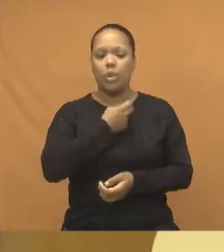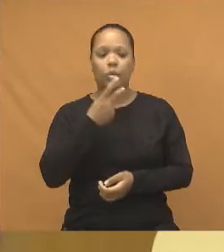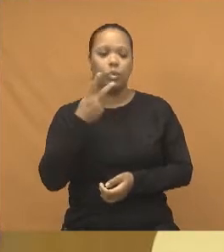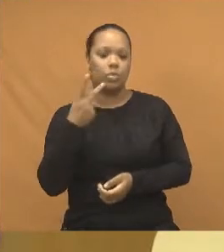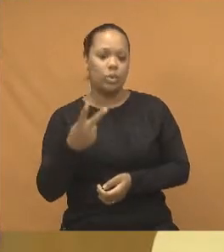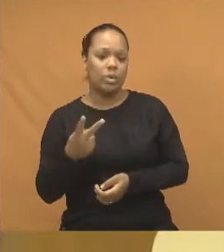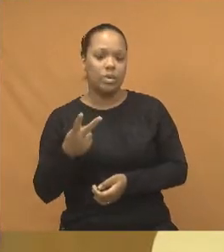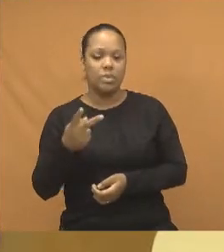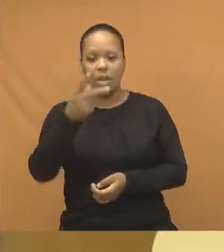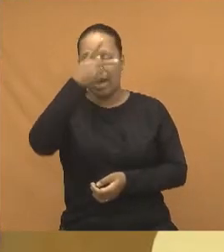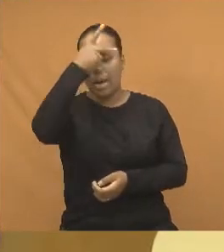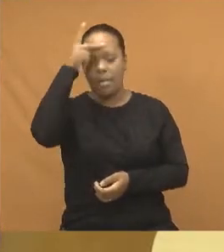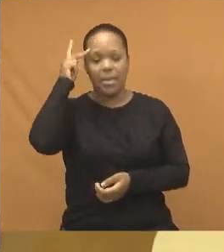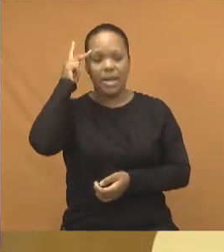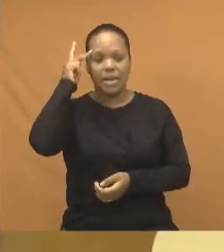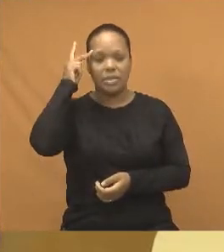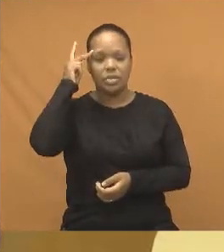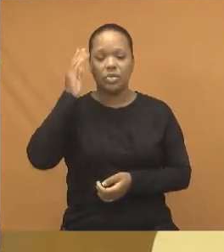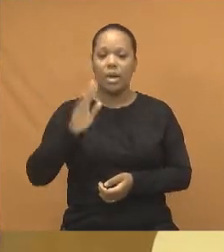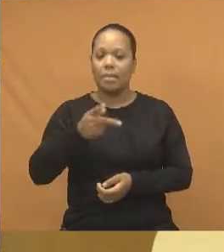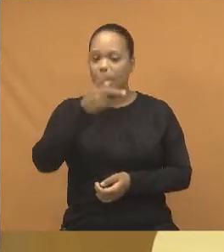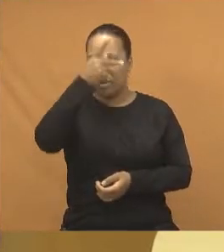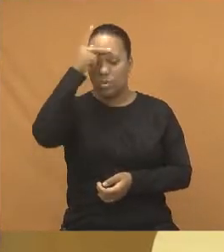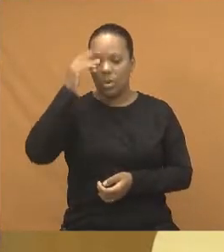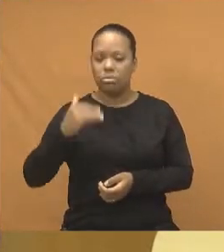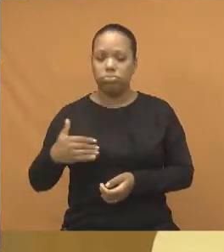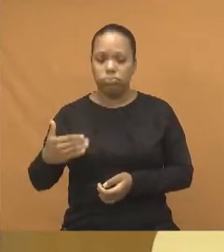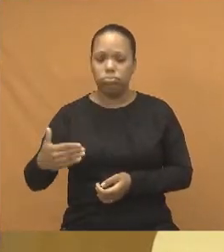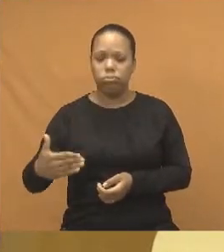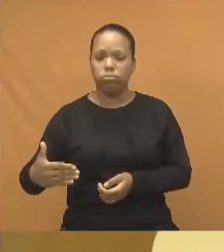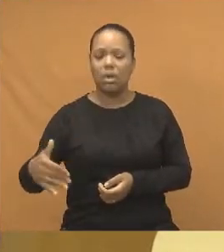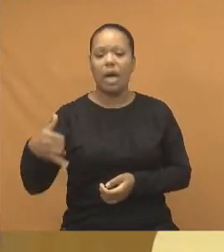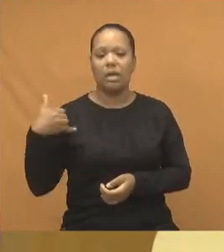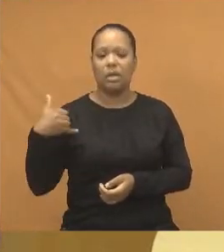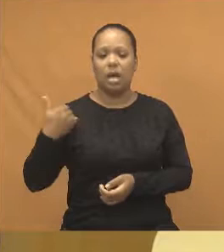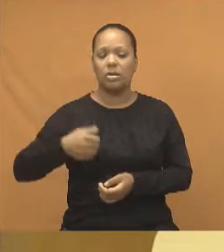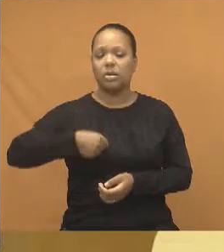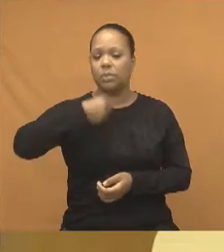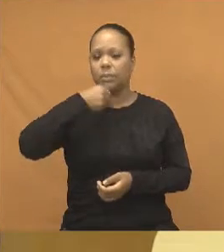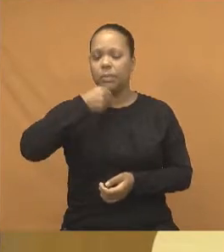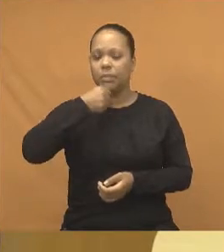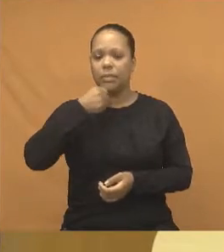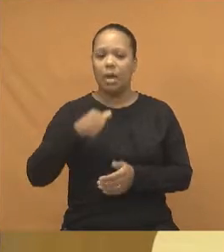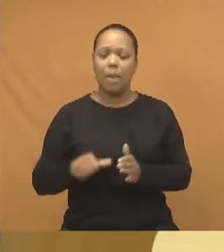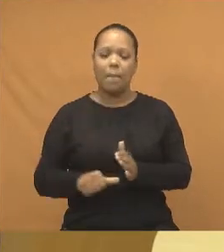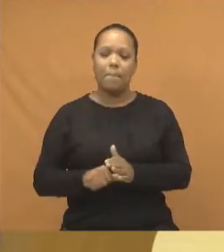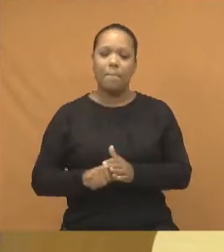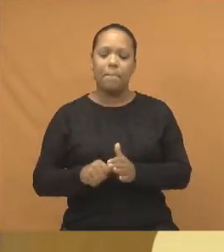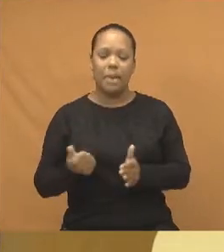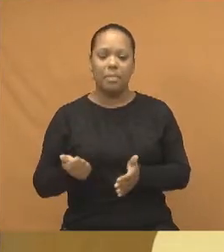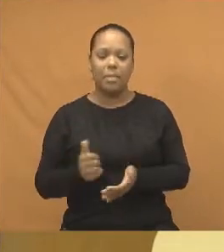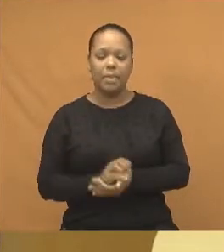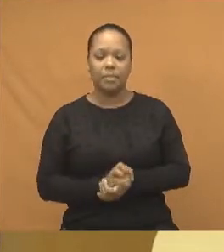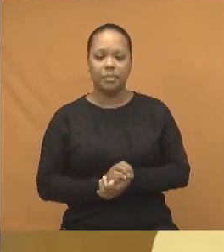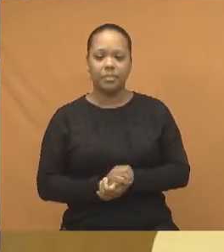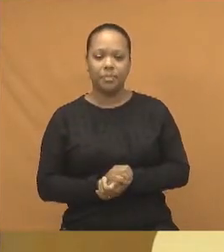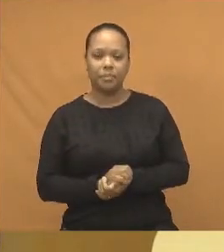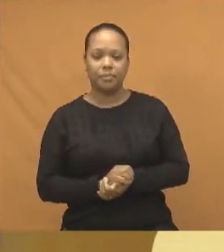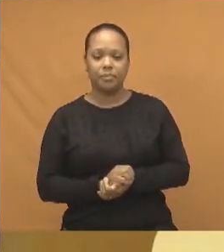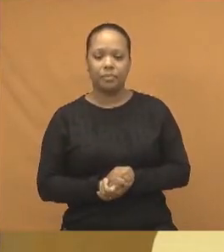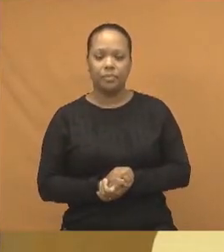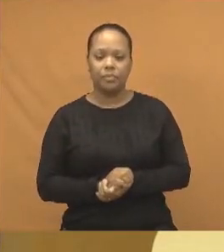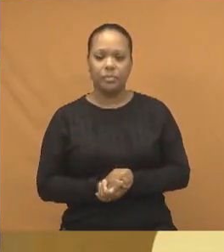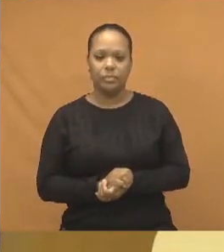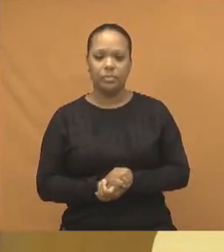aparecendo com o decorrer da idade. E por que acontece? Justamente, primeiro, na maioria das vezes você tem um aumento